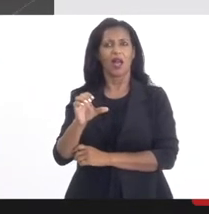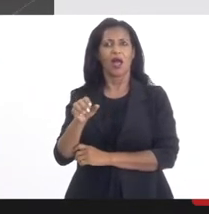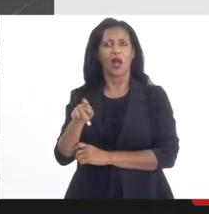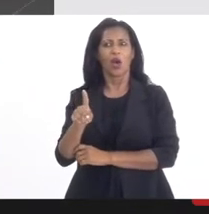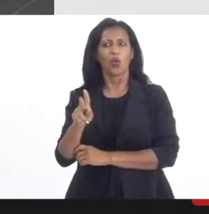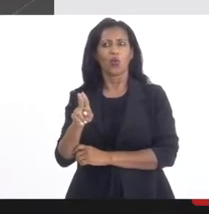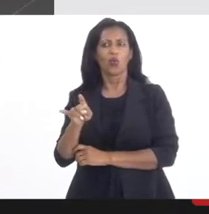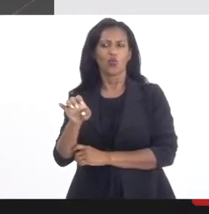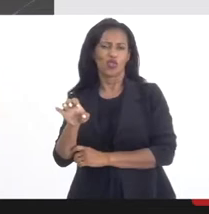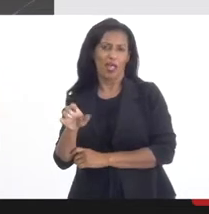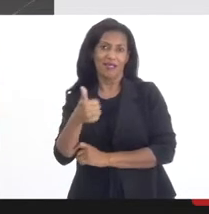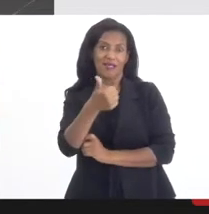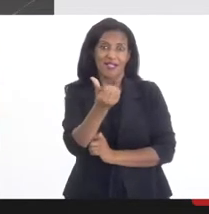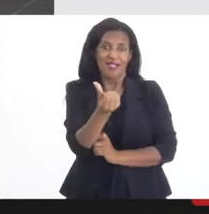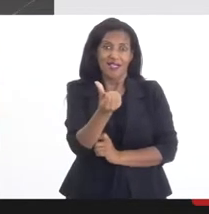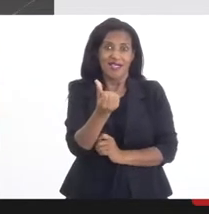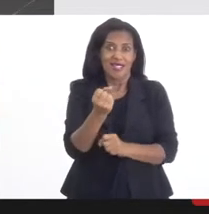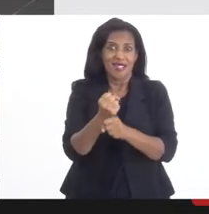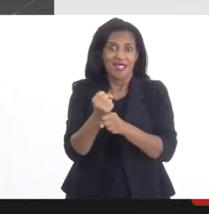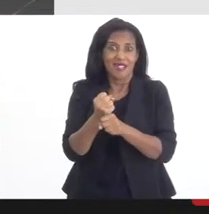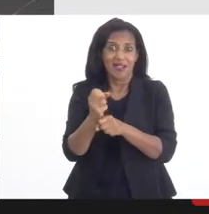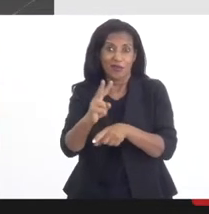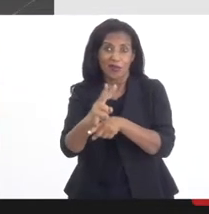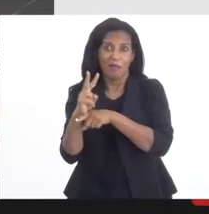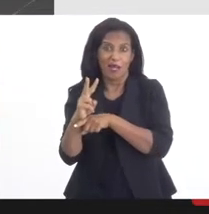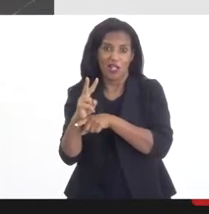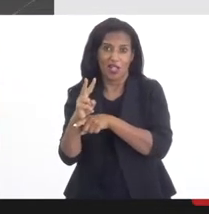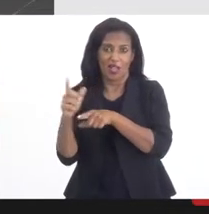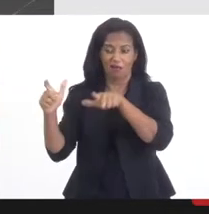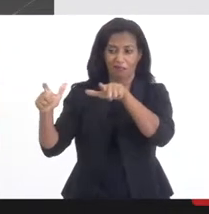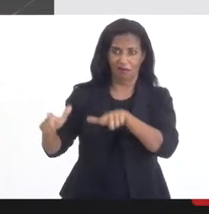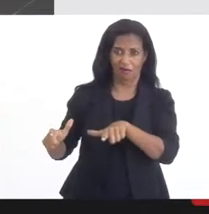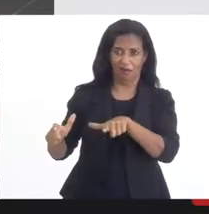forma provisória. Próximo, por favor.